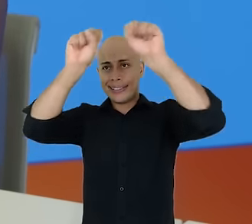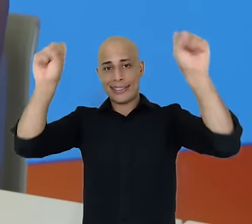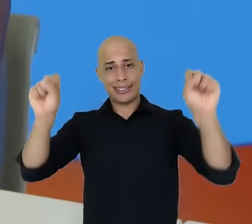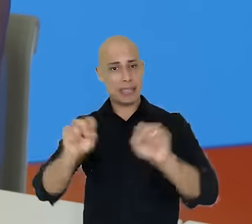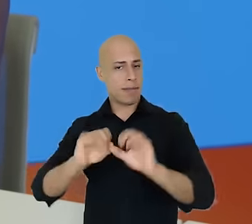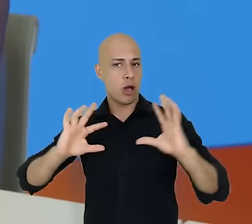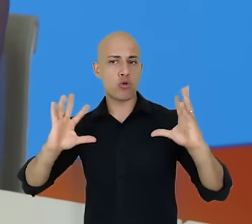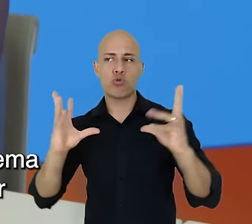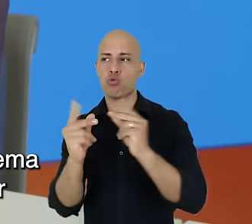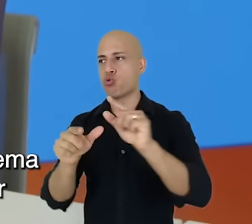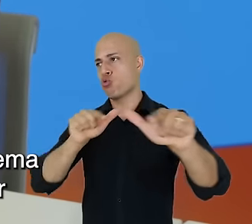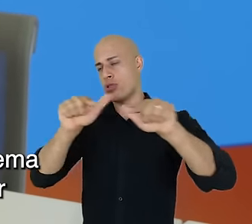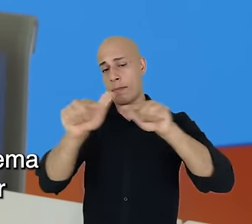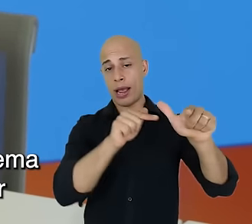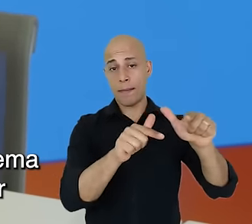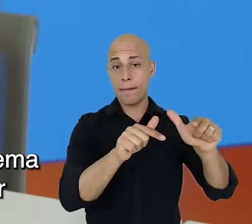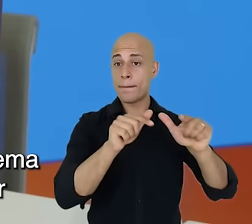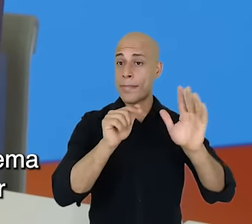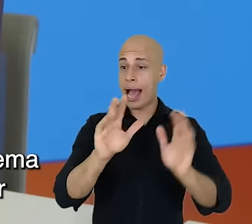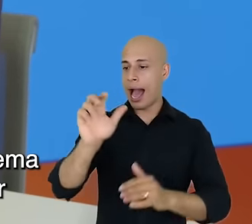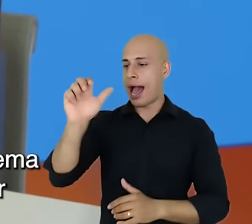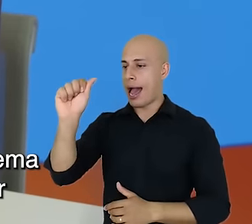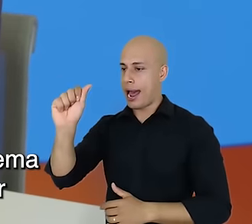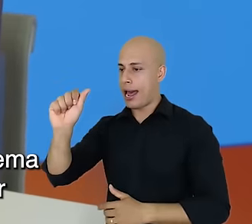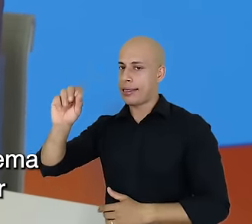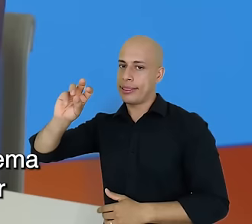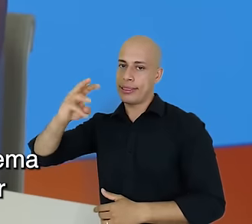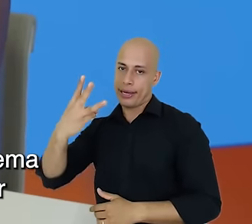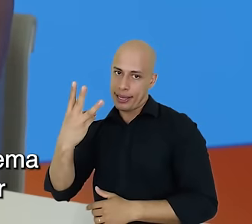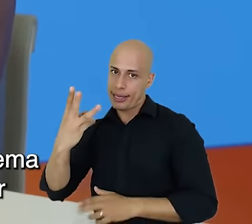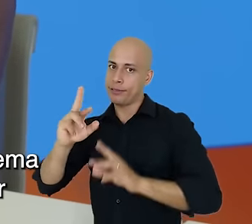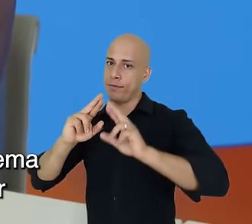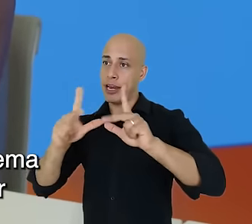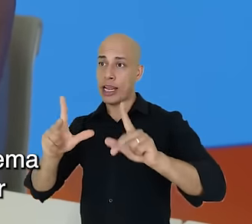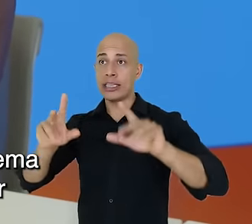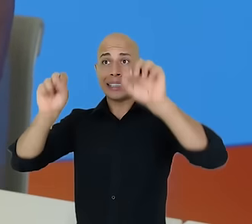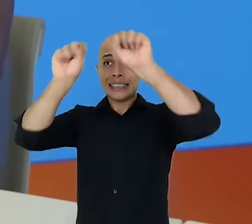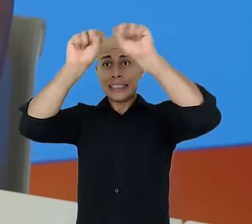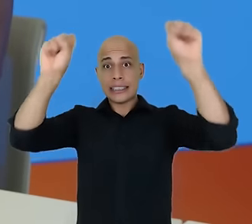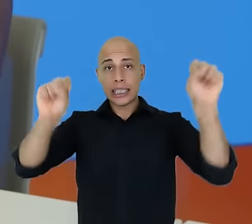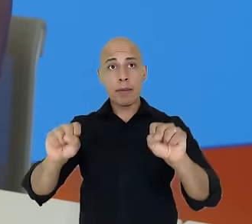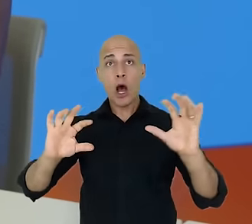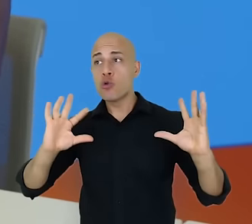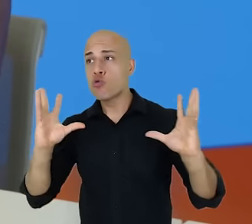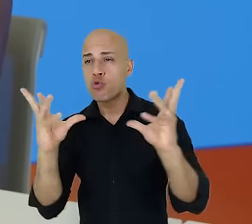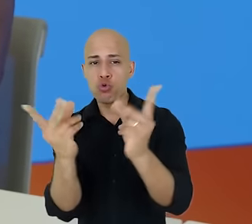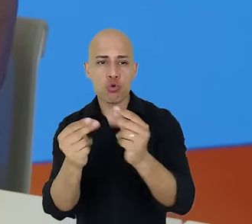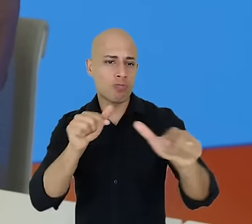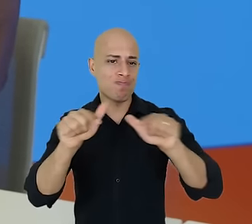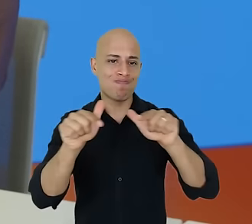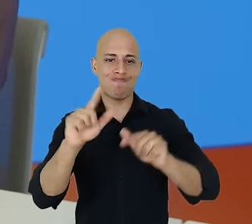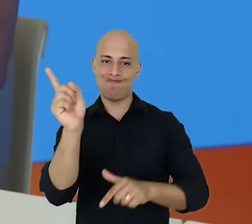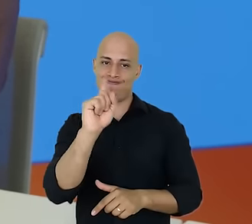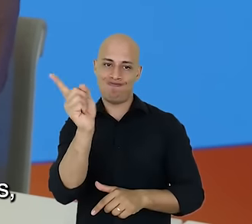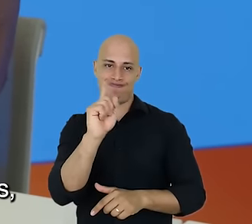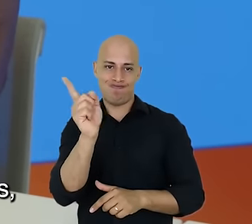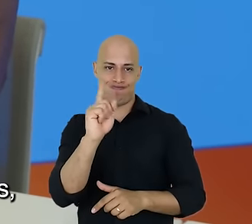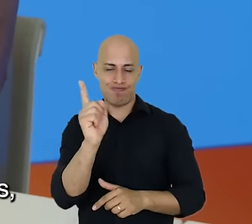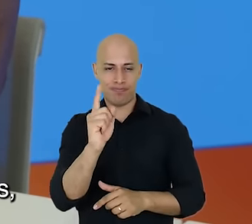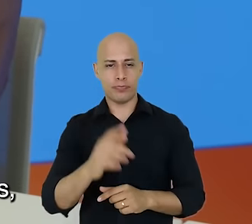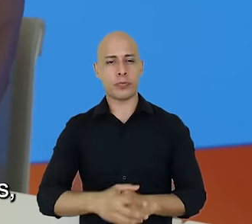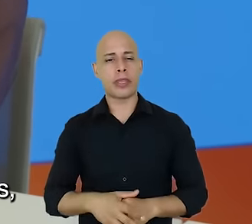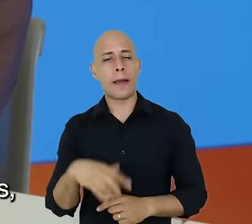A3 nem todos e esse é uma coisa positiva nesse Sista que ele também consegue trabalhar com o A3 e